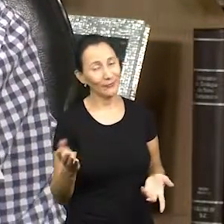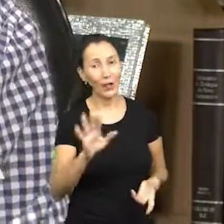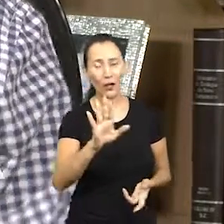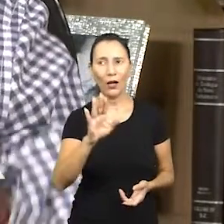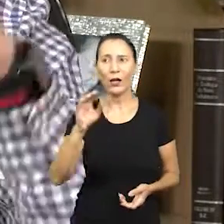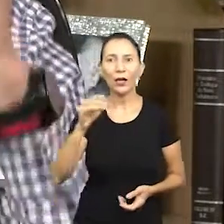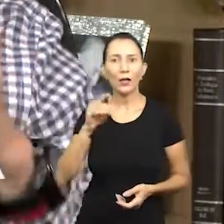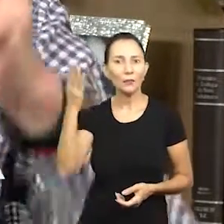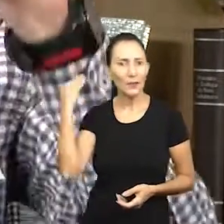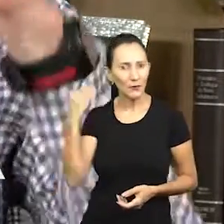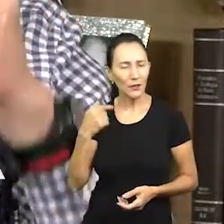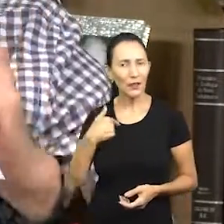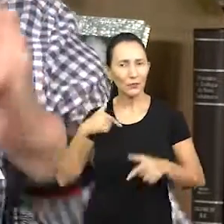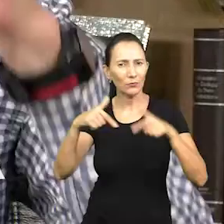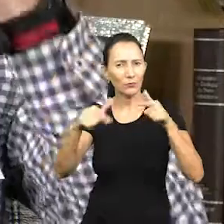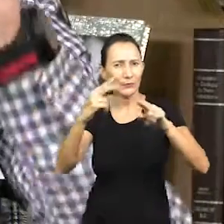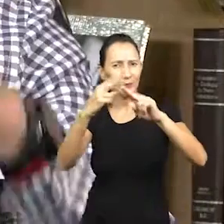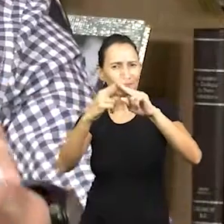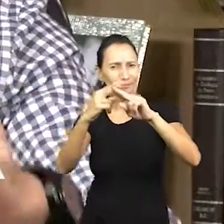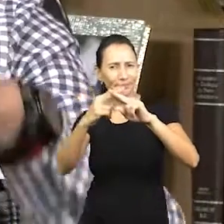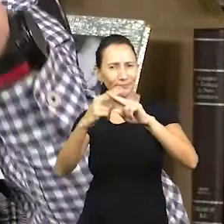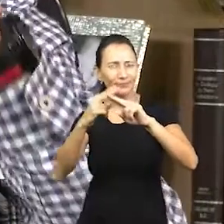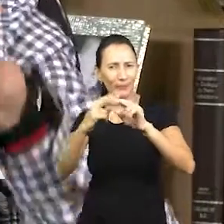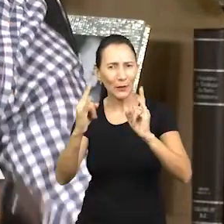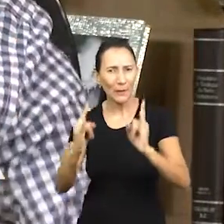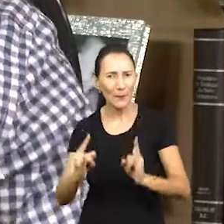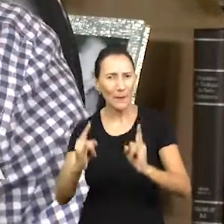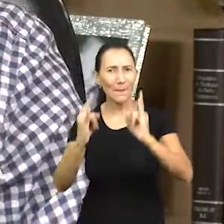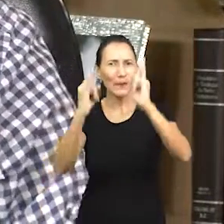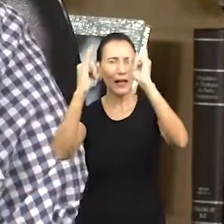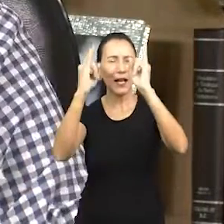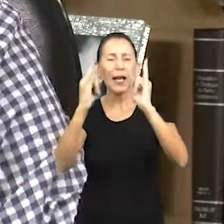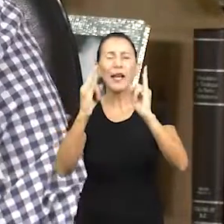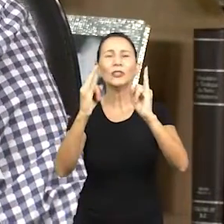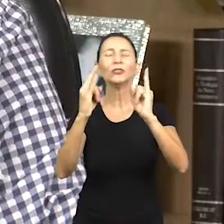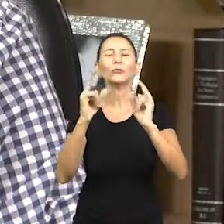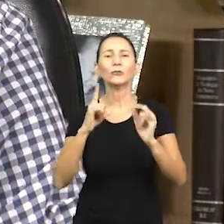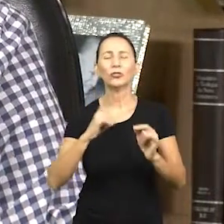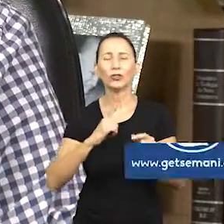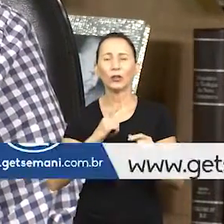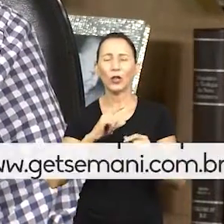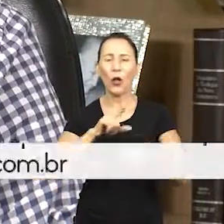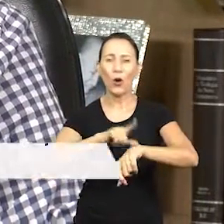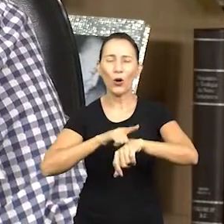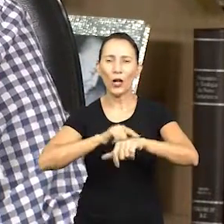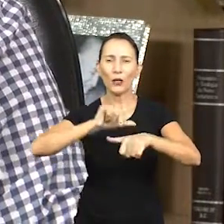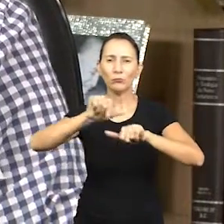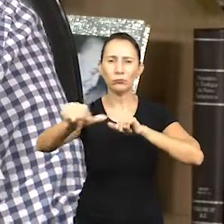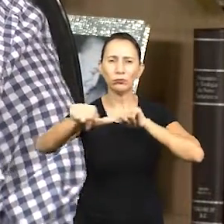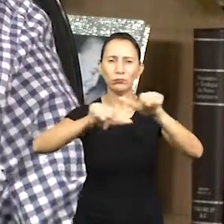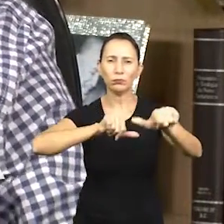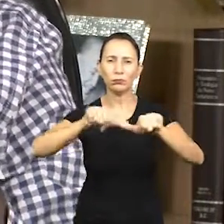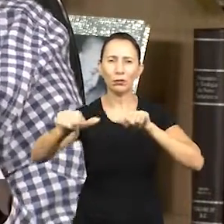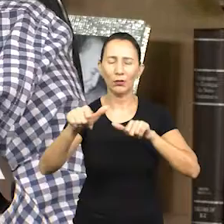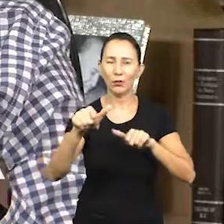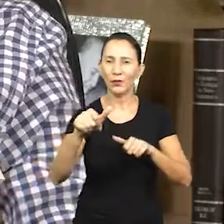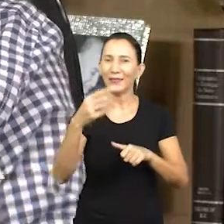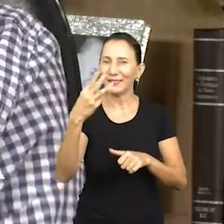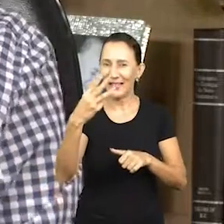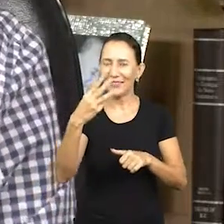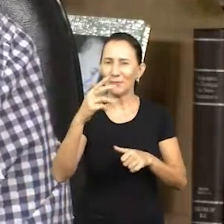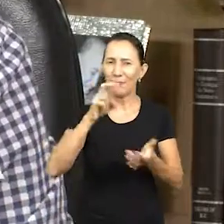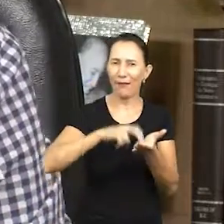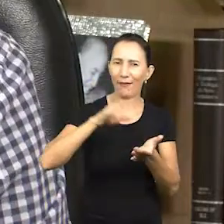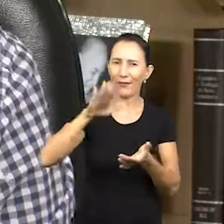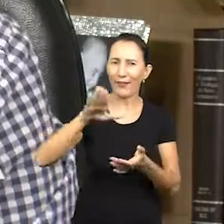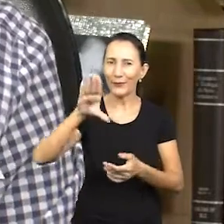Caixa, eram 1.300 funcionários no prédio em 3 turnos, né? Eu era, por